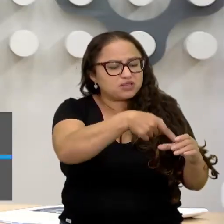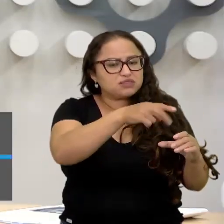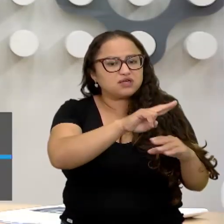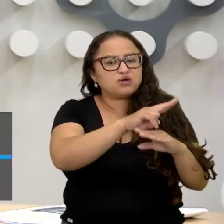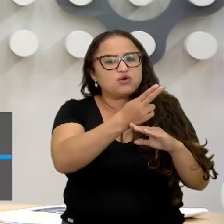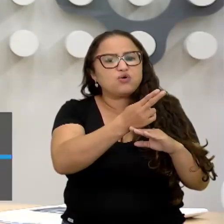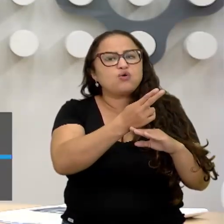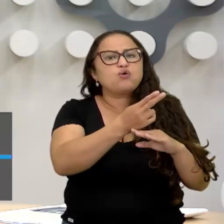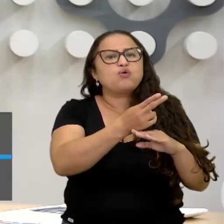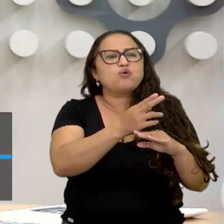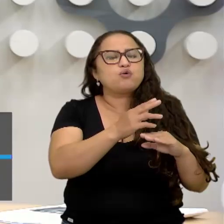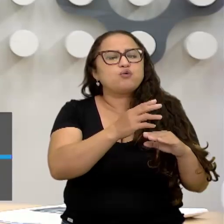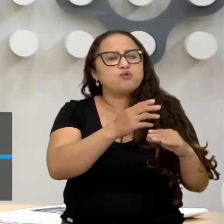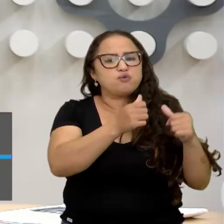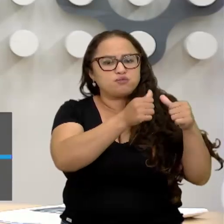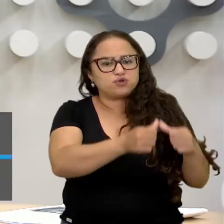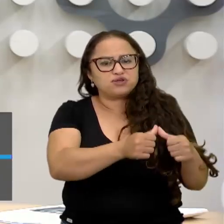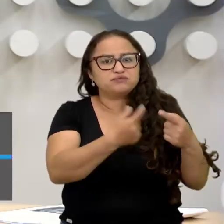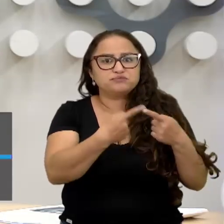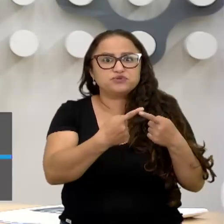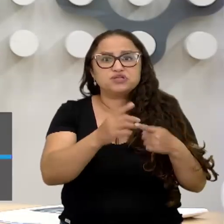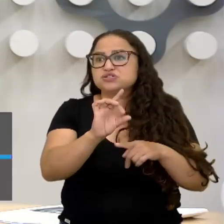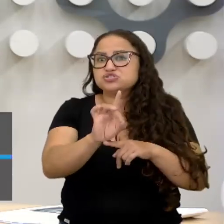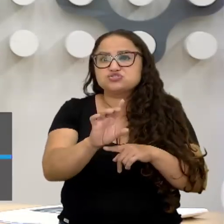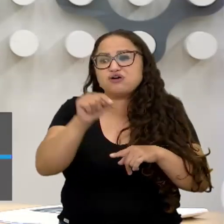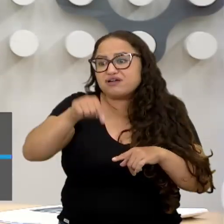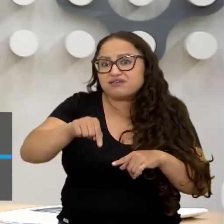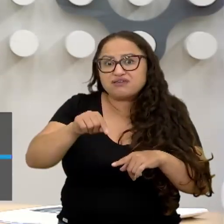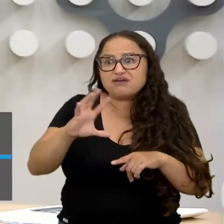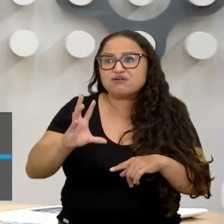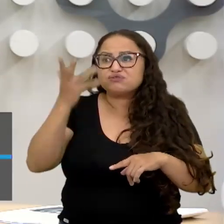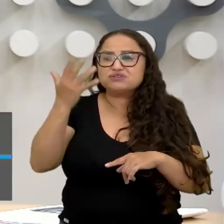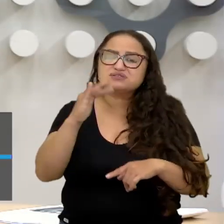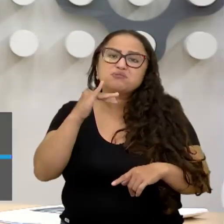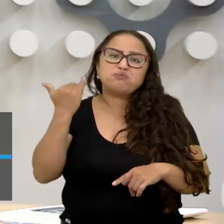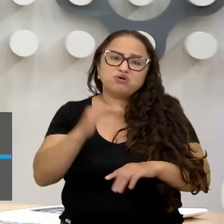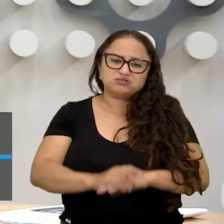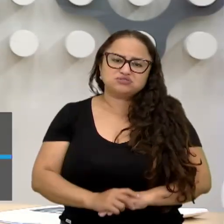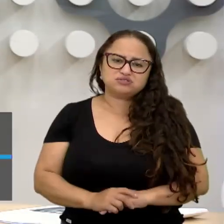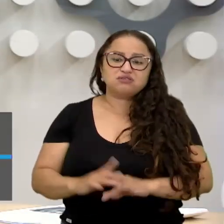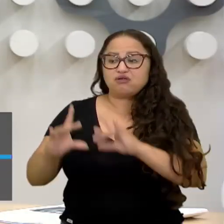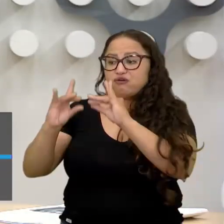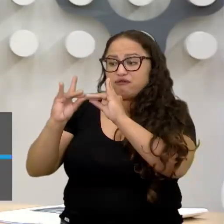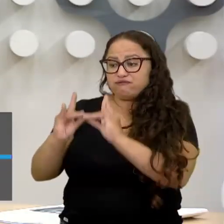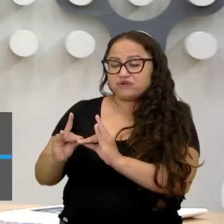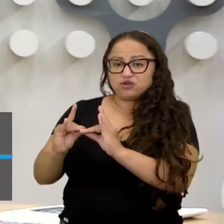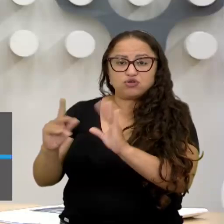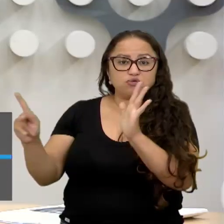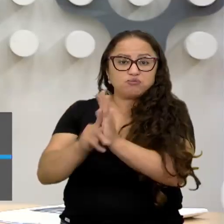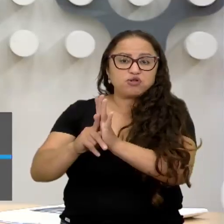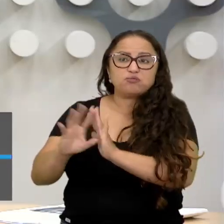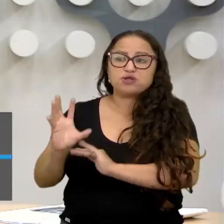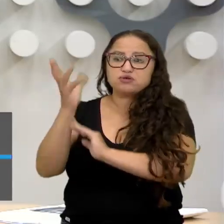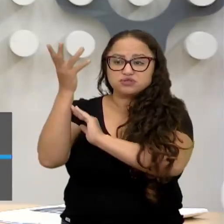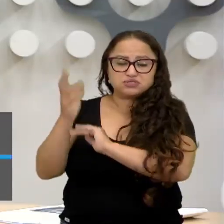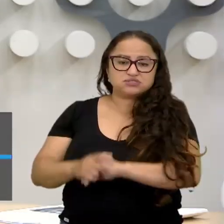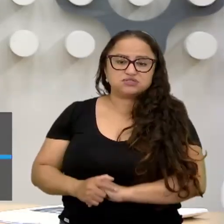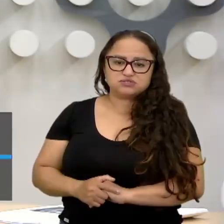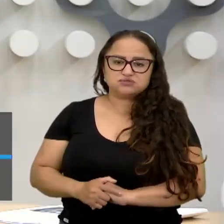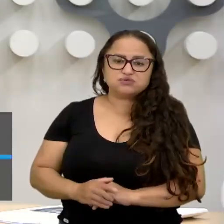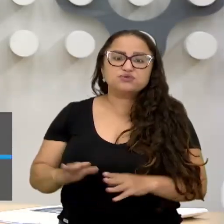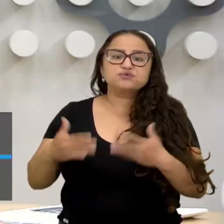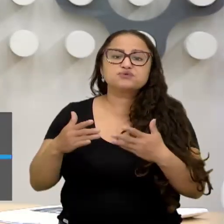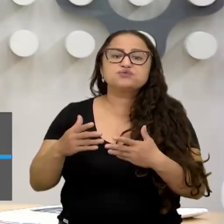plantador de defunto, porque aqui a gente planta morto, porque só acontece aqui é morte. E aí tem um velório lá acontecendo. E no velório, qual é o